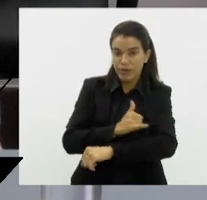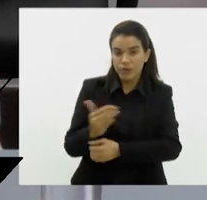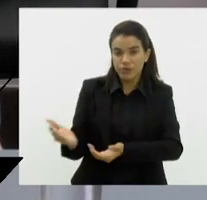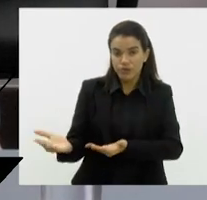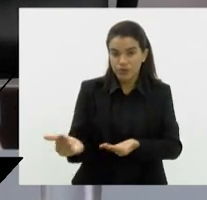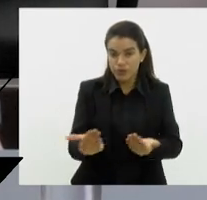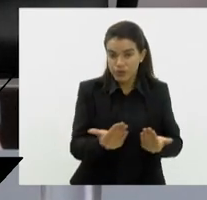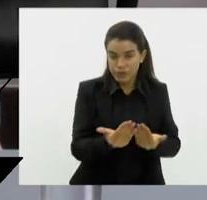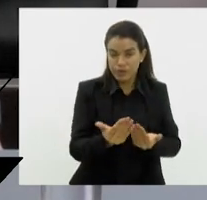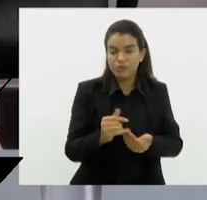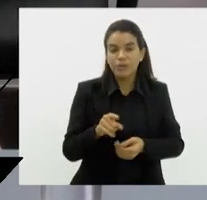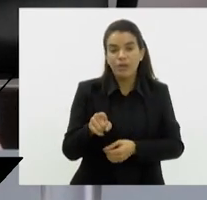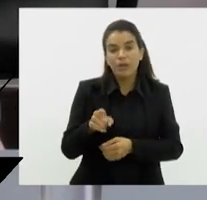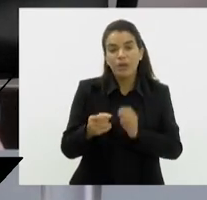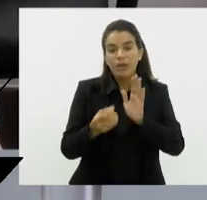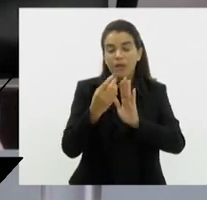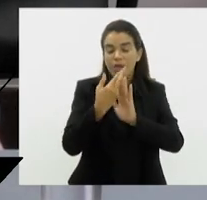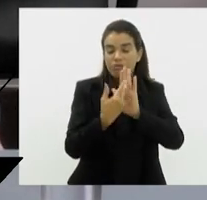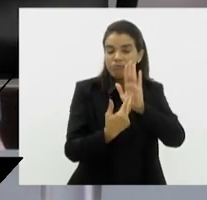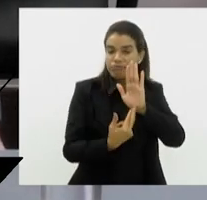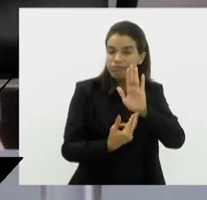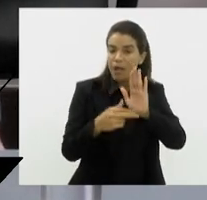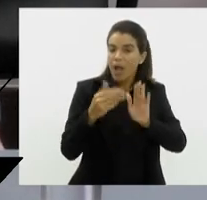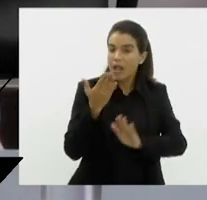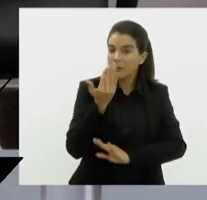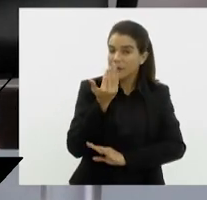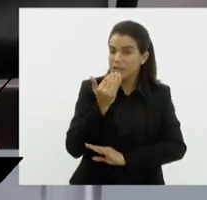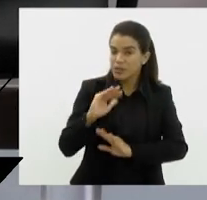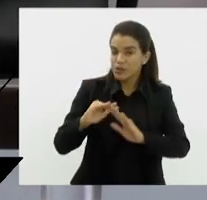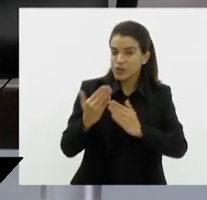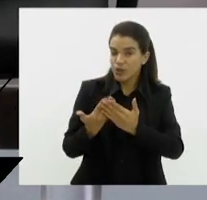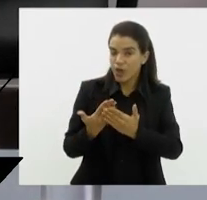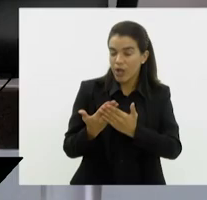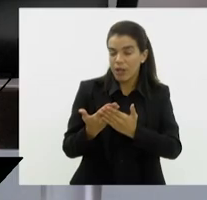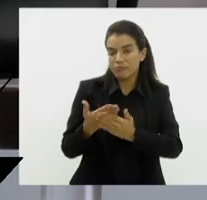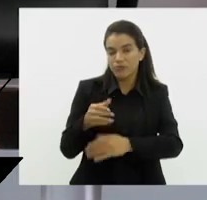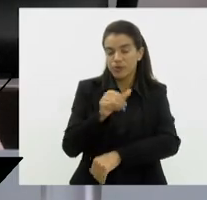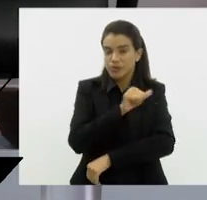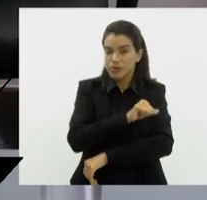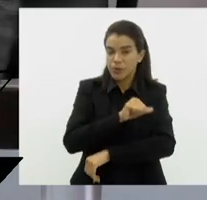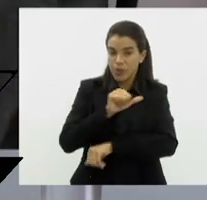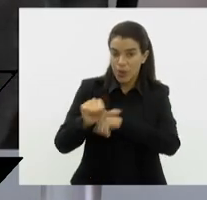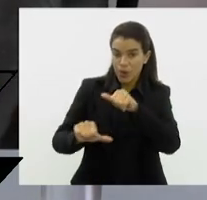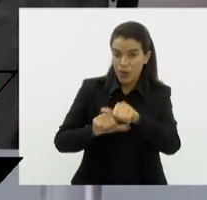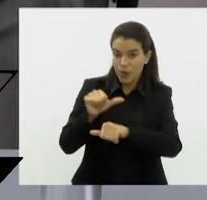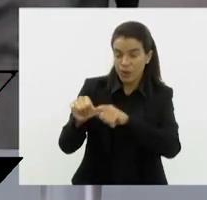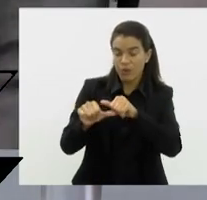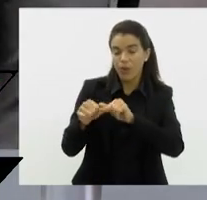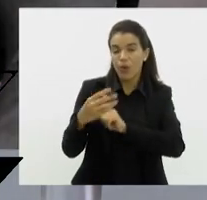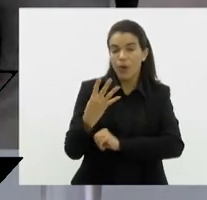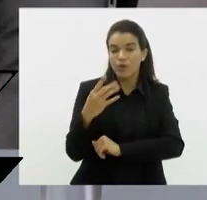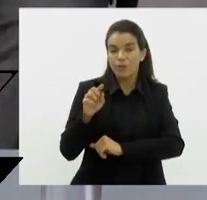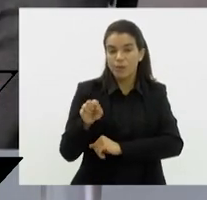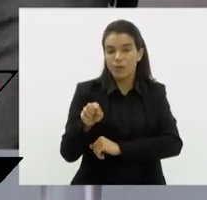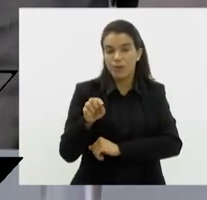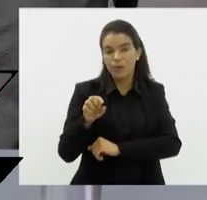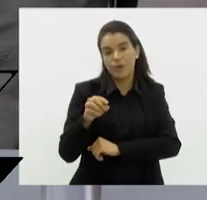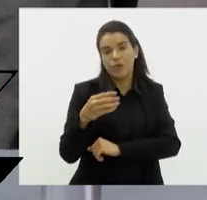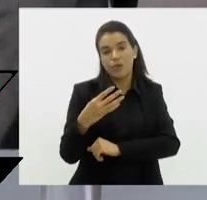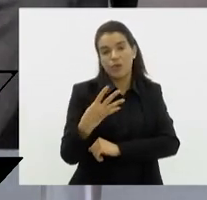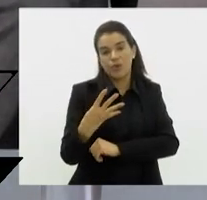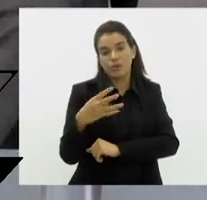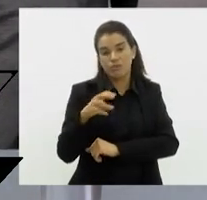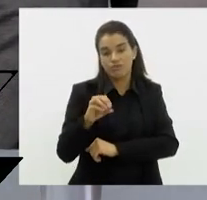estabelece diretrizes que deverão nortear a alimentação escolar fluminense e altera a Lei 4.508, de 11